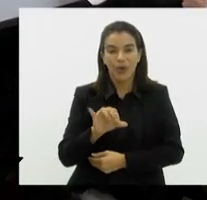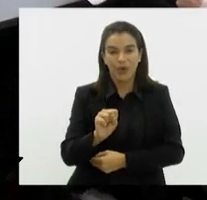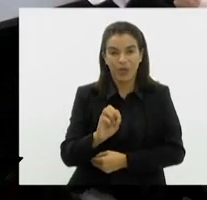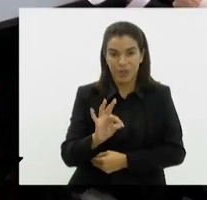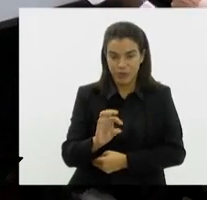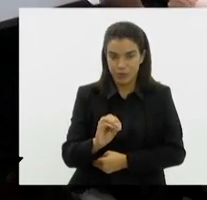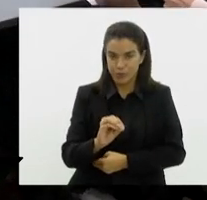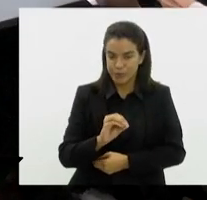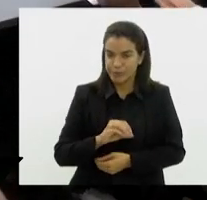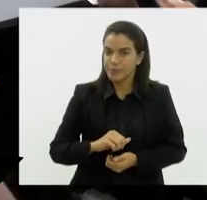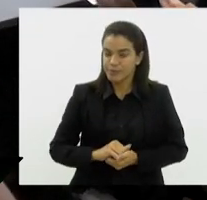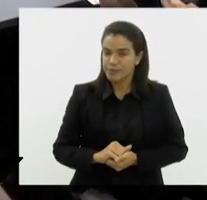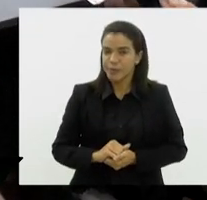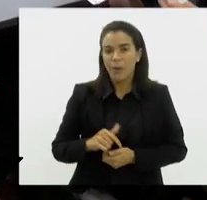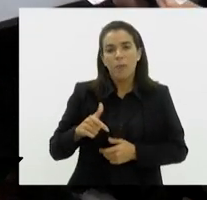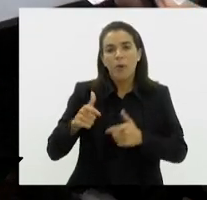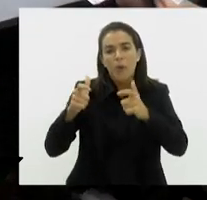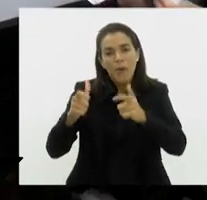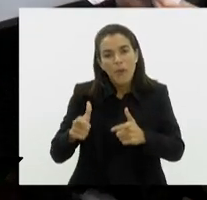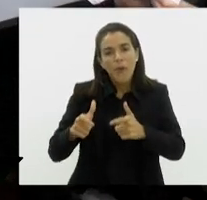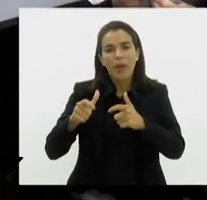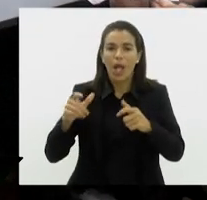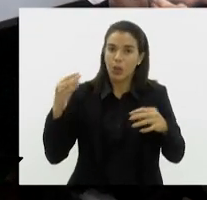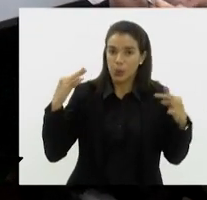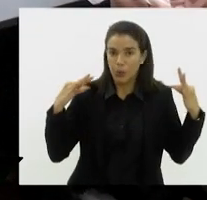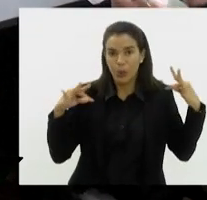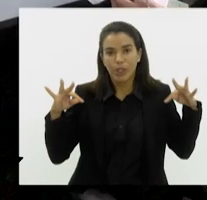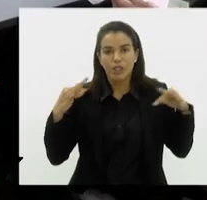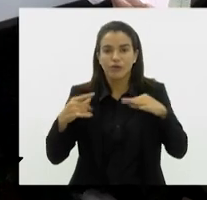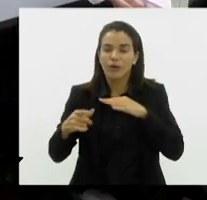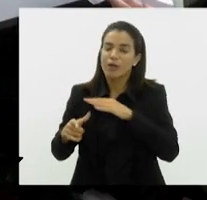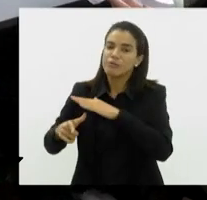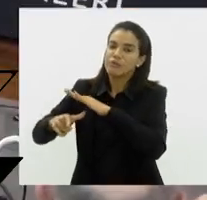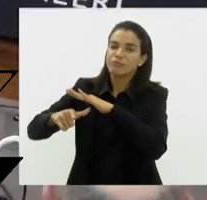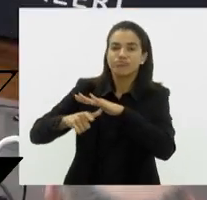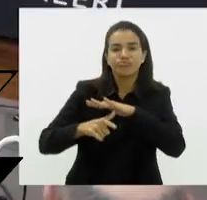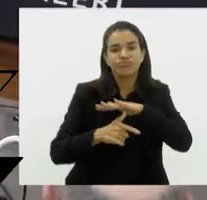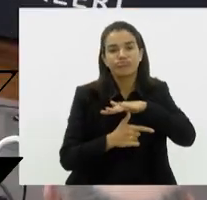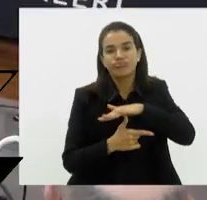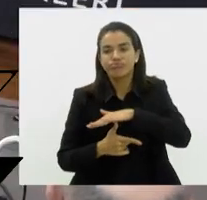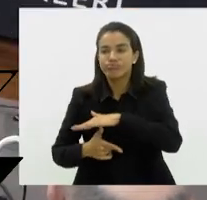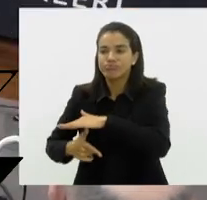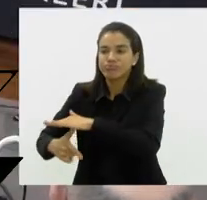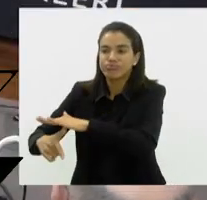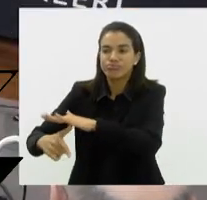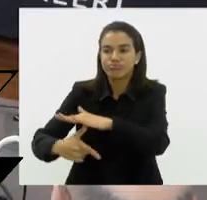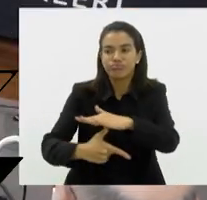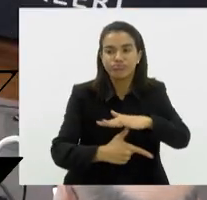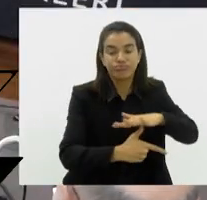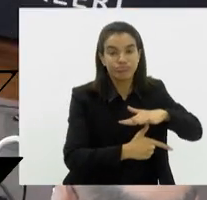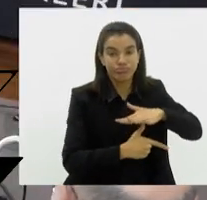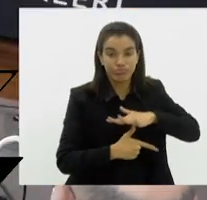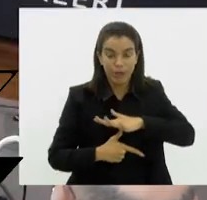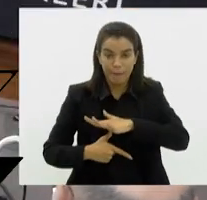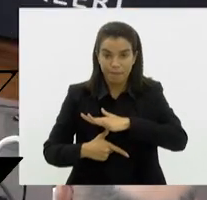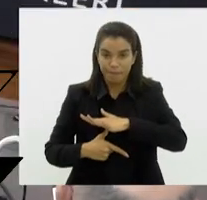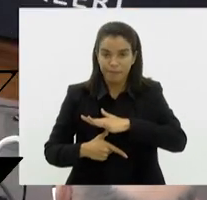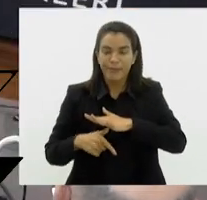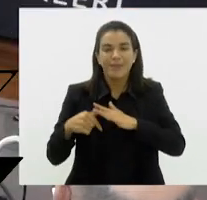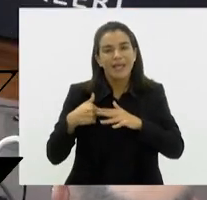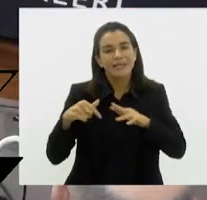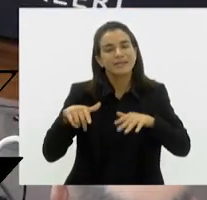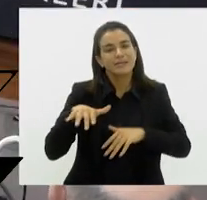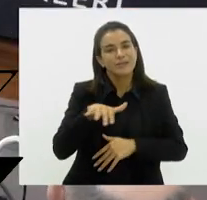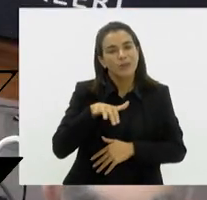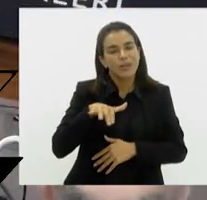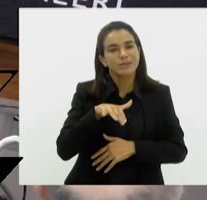né? Que é um ponto de turismo muito grande. Eles ficam ali, dão um passeio, etc. Tem questões urbanas, o Nick,